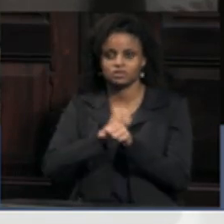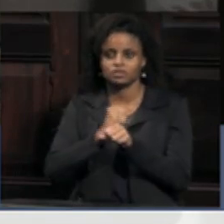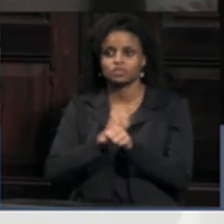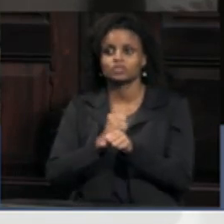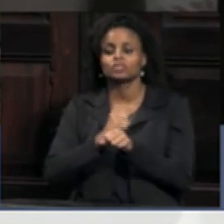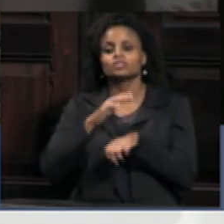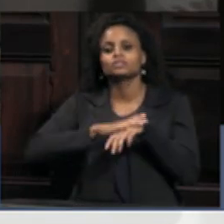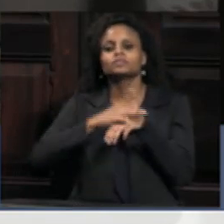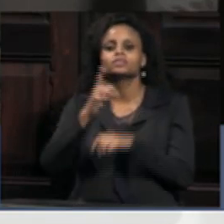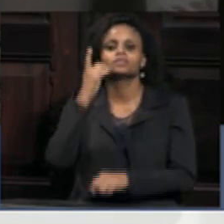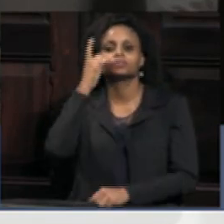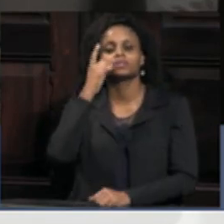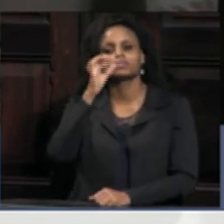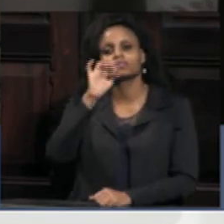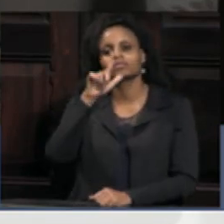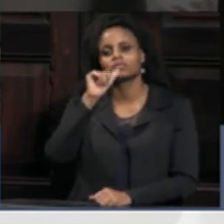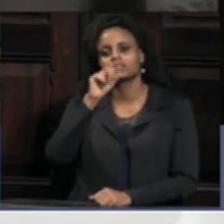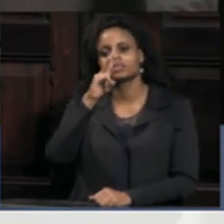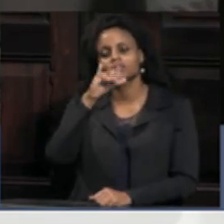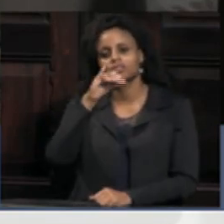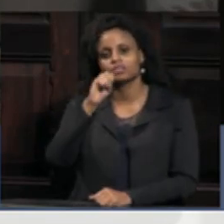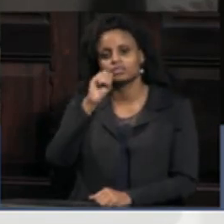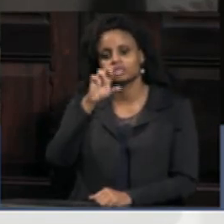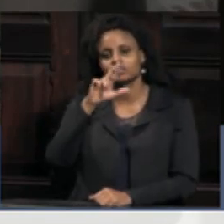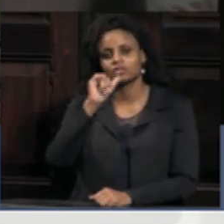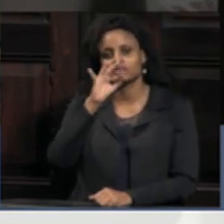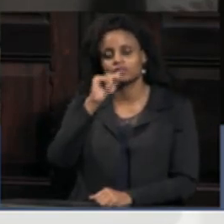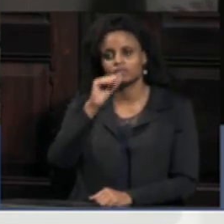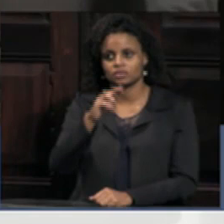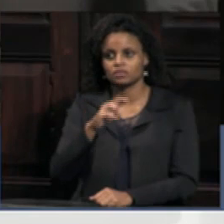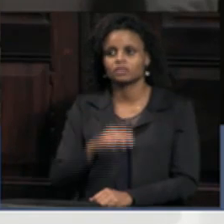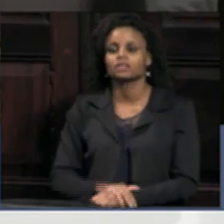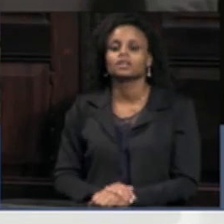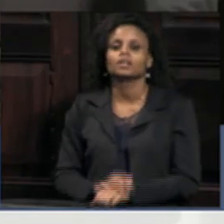deputado Flávio Serafini. Veto total oposto ao projeto de lei